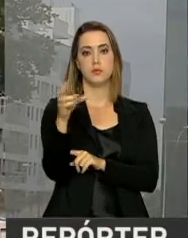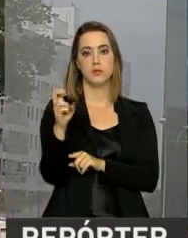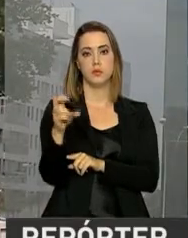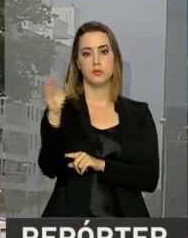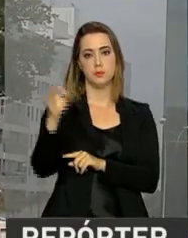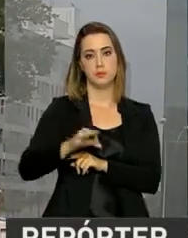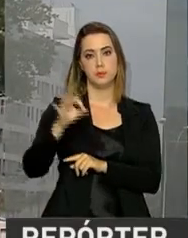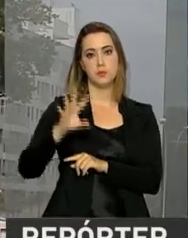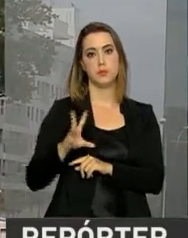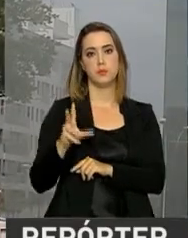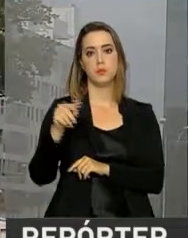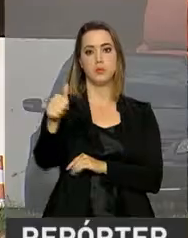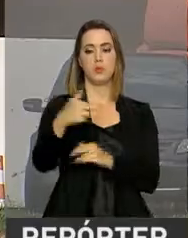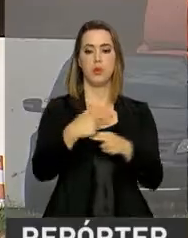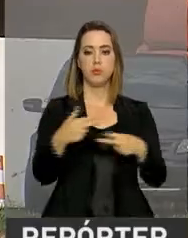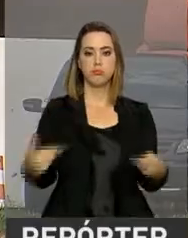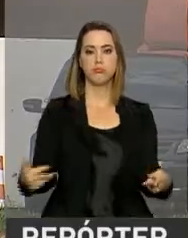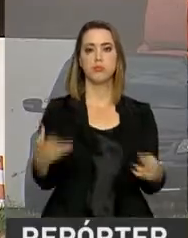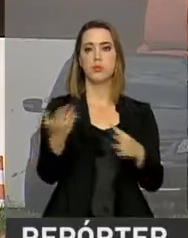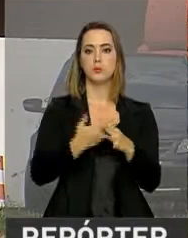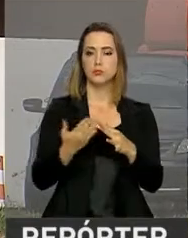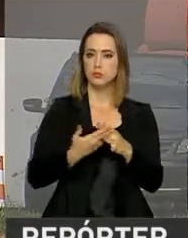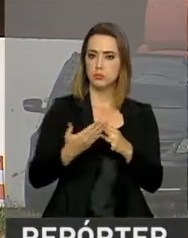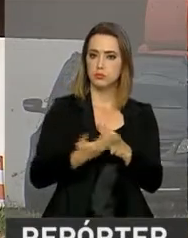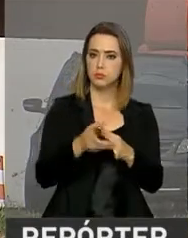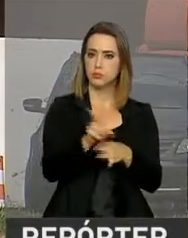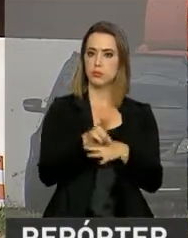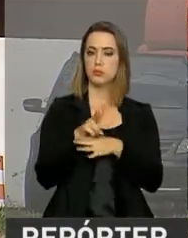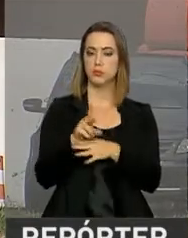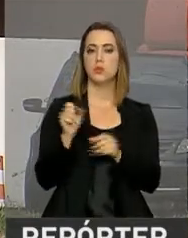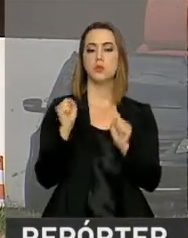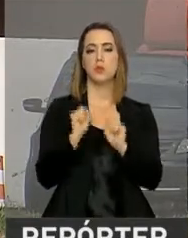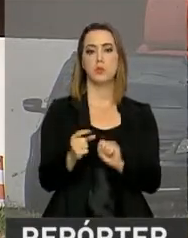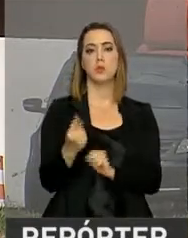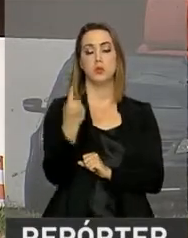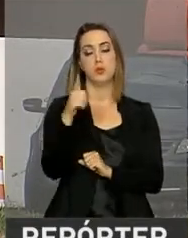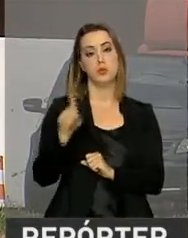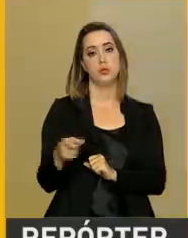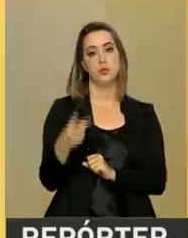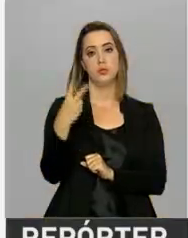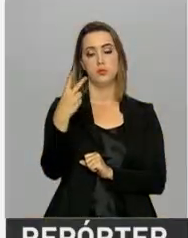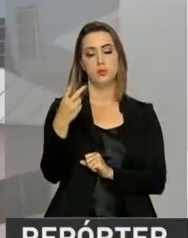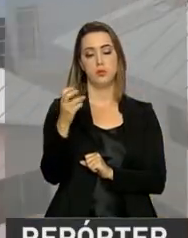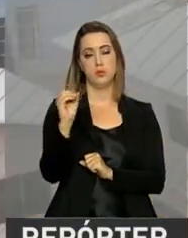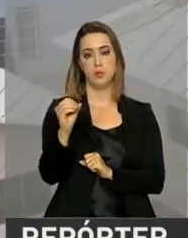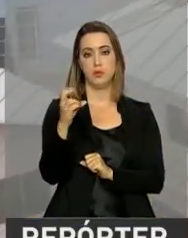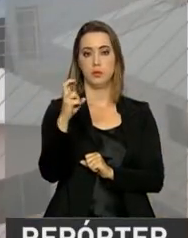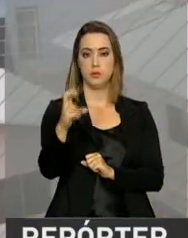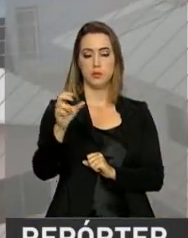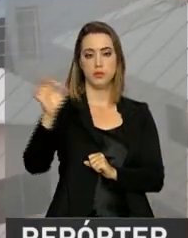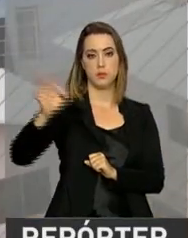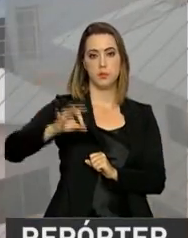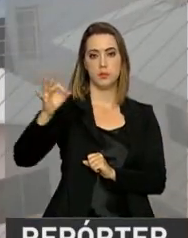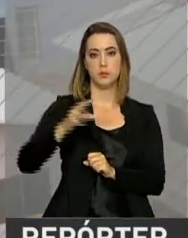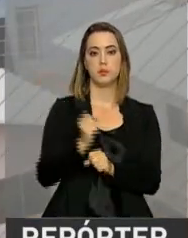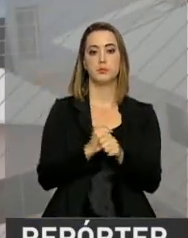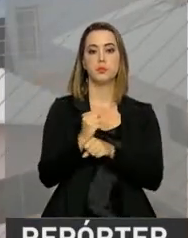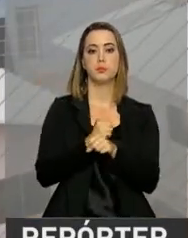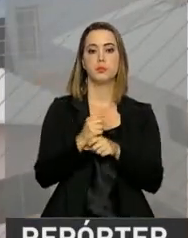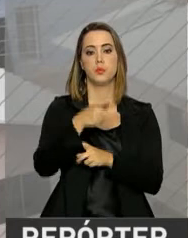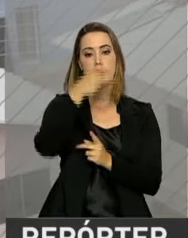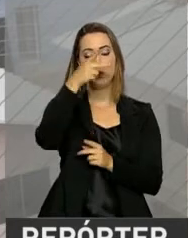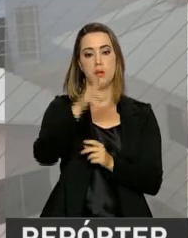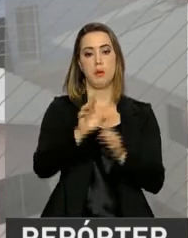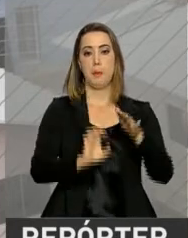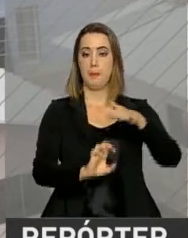0,25% para todas as linhas e pode chegar a 1,5% ao ano. Para o segmento pessoa física,